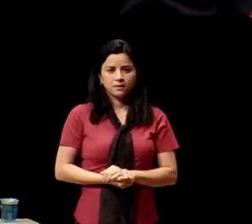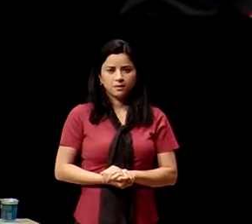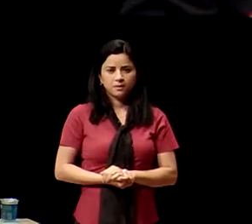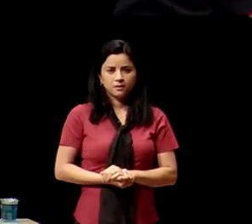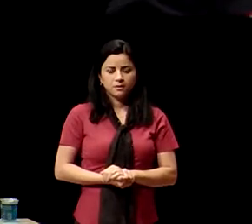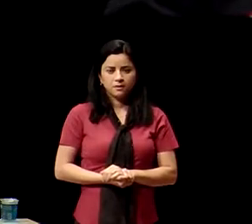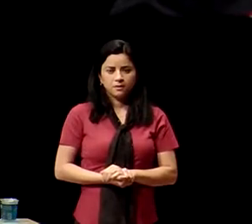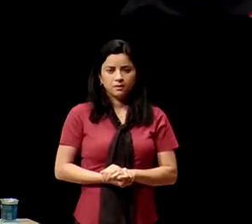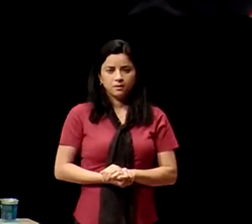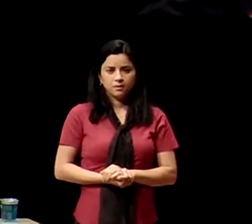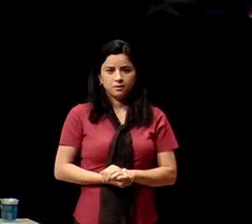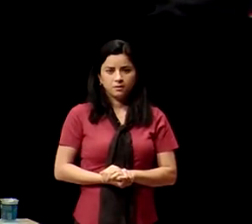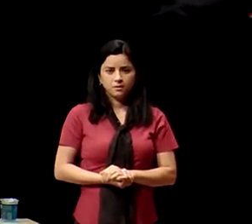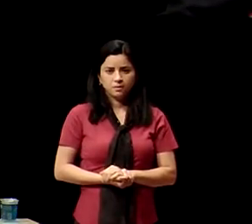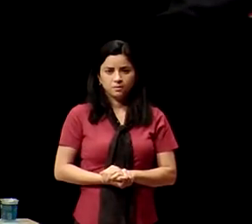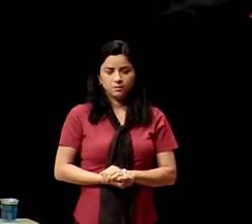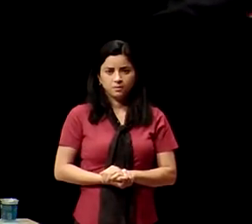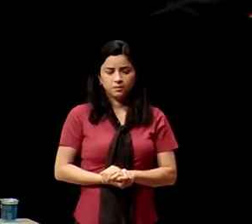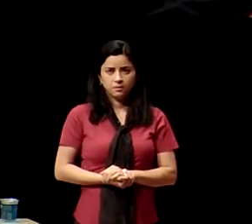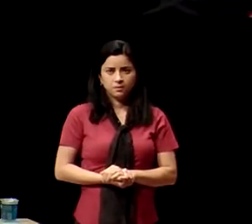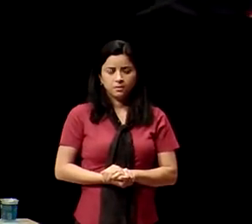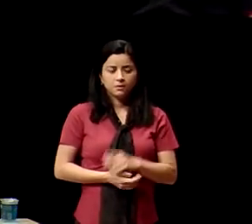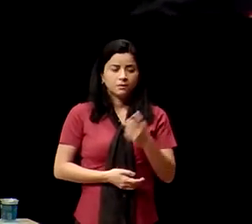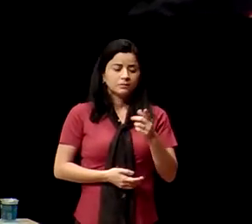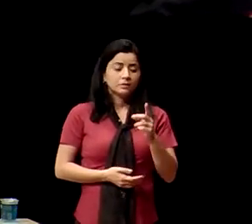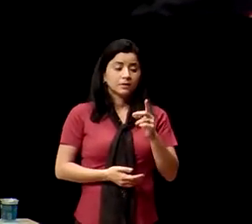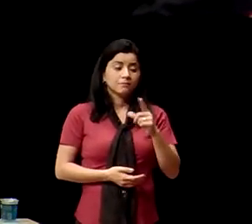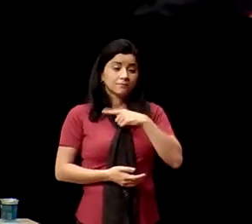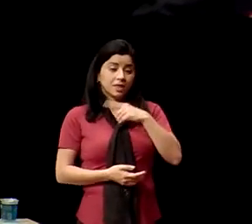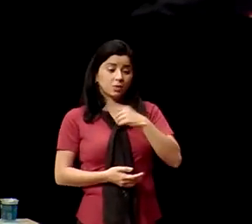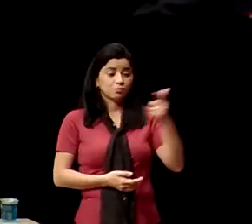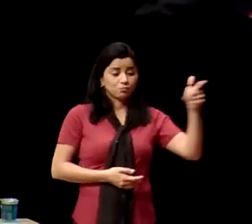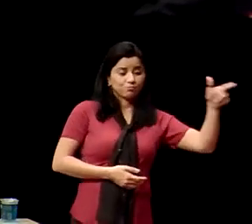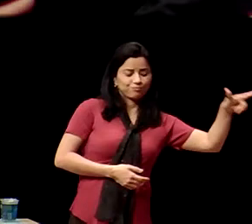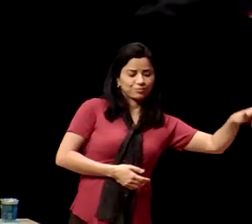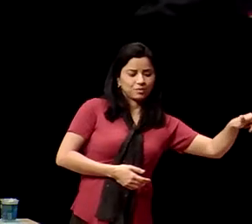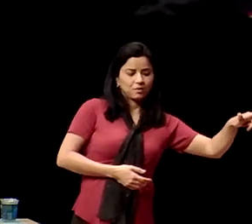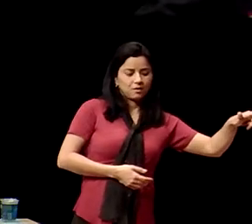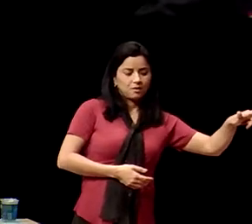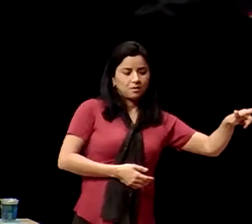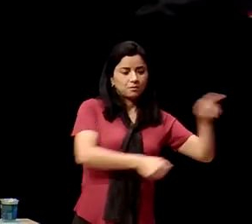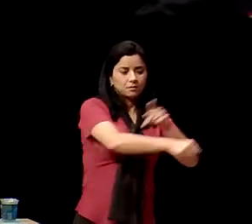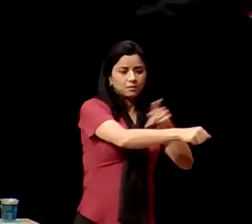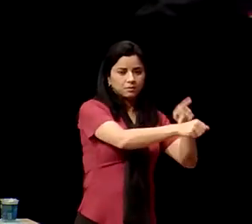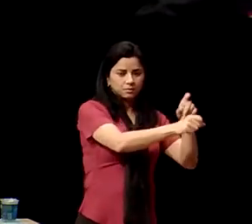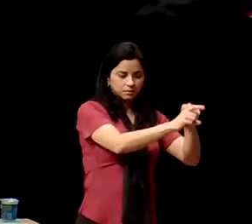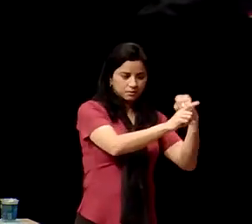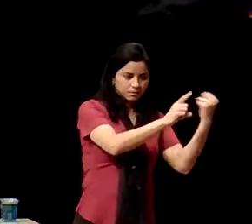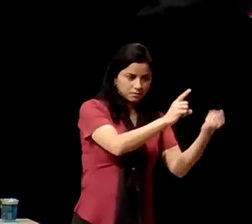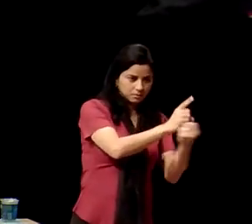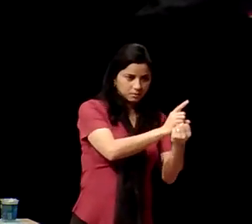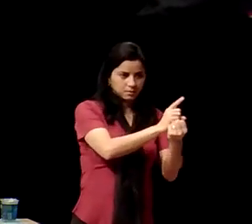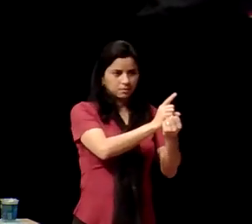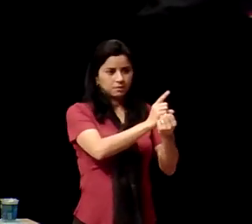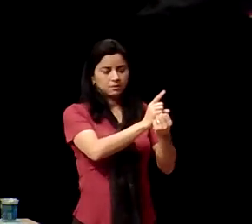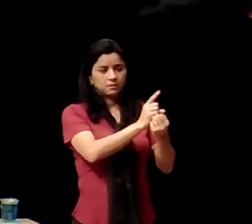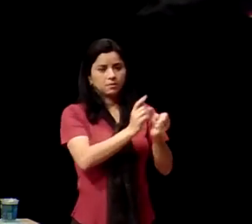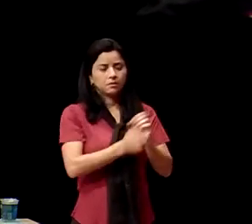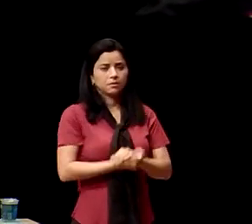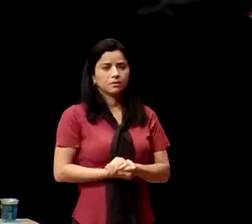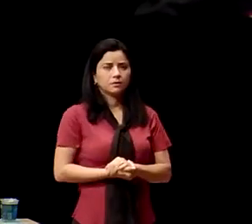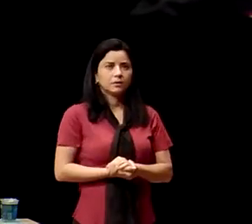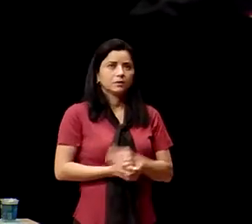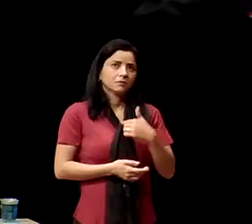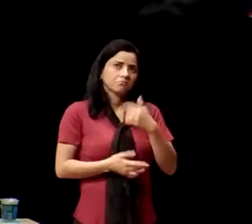has developed. Oposto a isso, a pedagogia social desenvolveu, I would say traditionally,